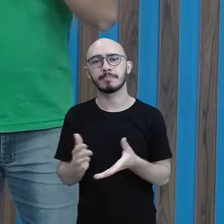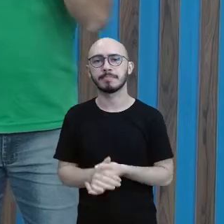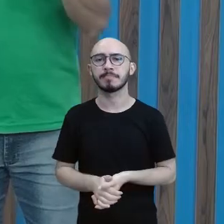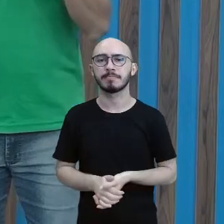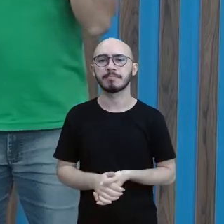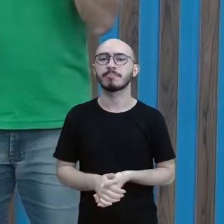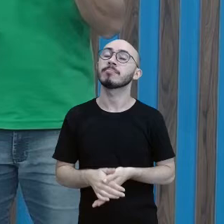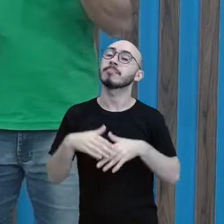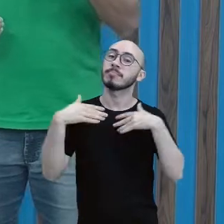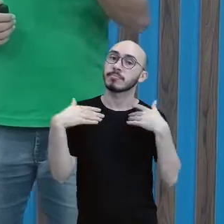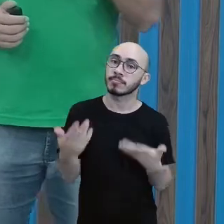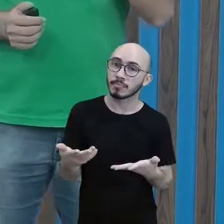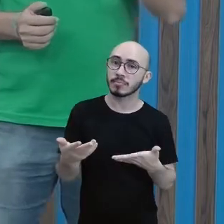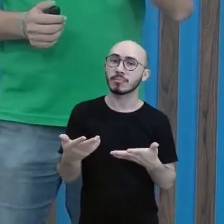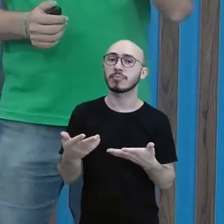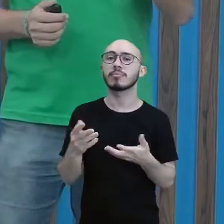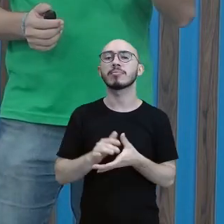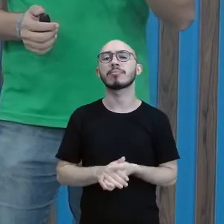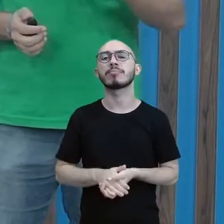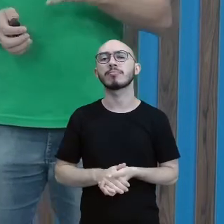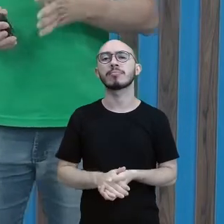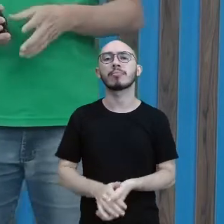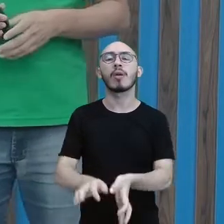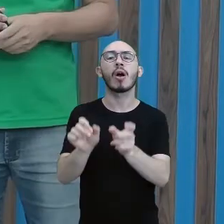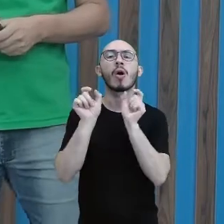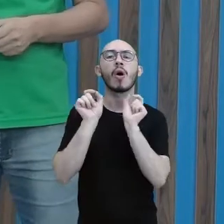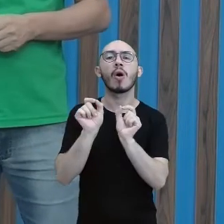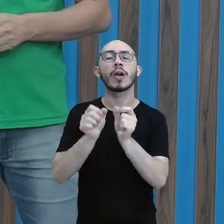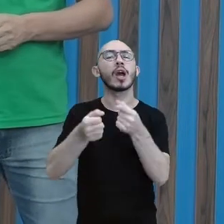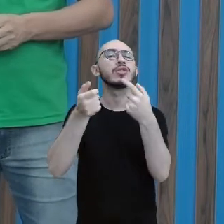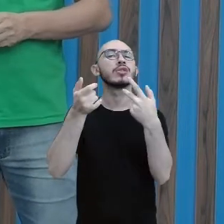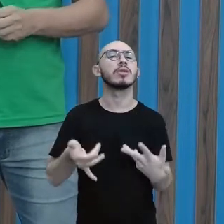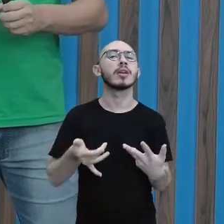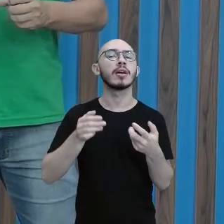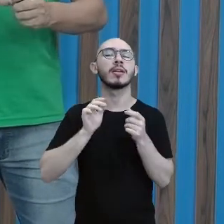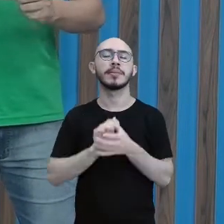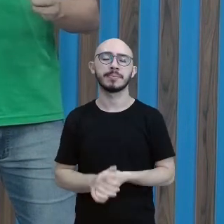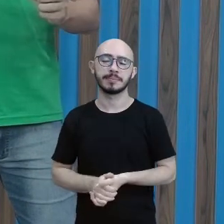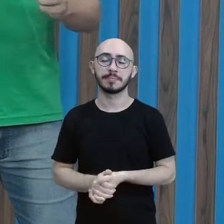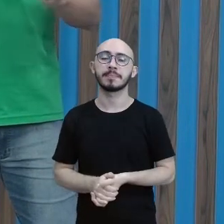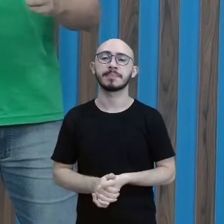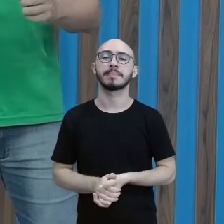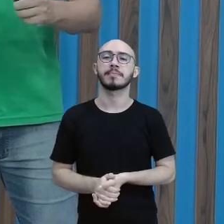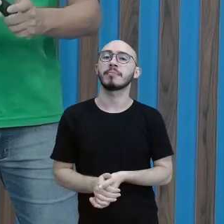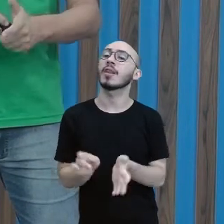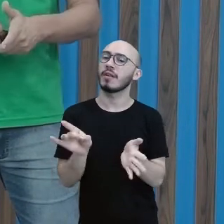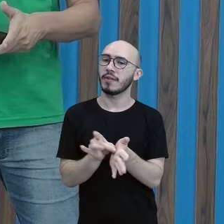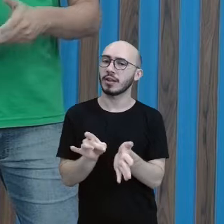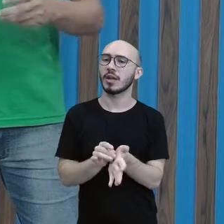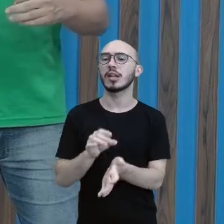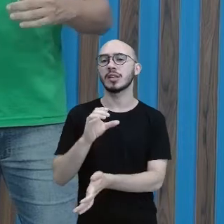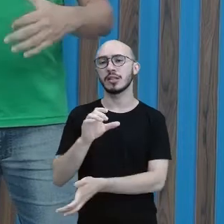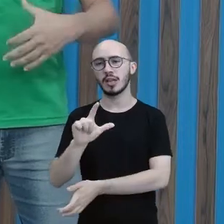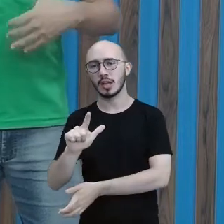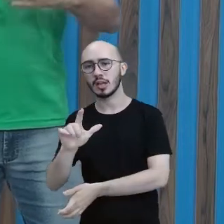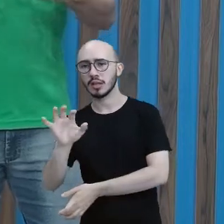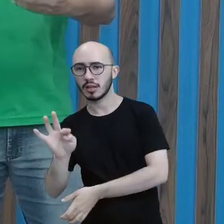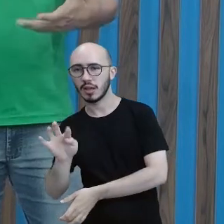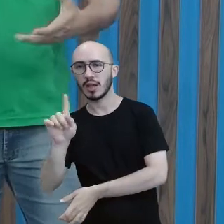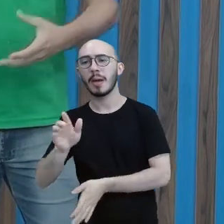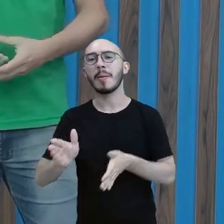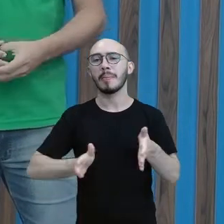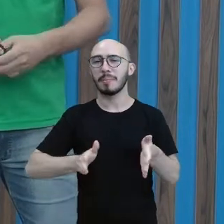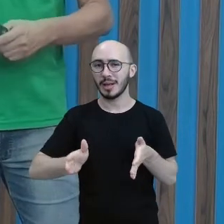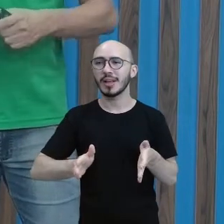o que eu tenho a dizer sobre isso, né? Eu posso dizer o seguinte. De fato, a CLT ela foi construída durante o